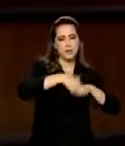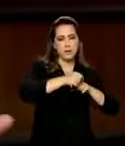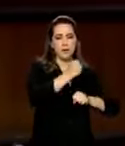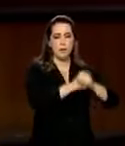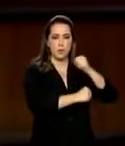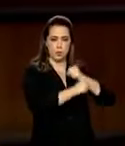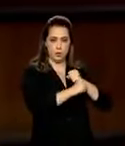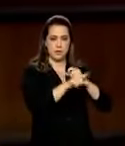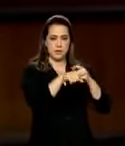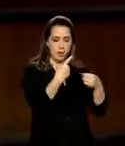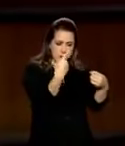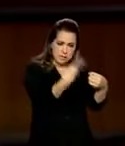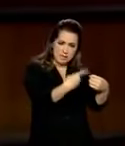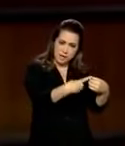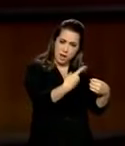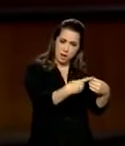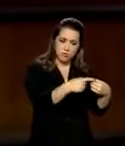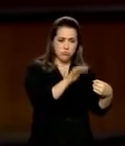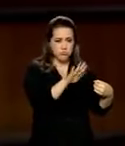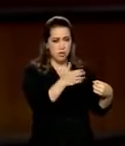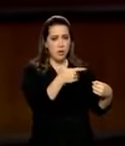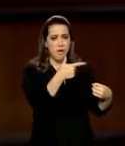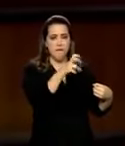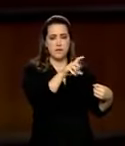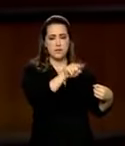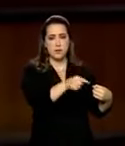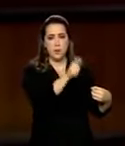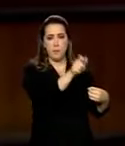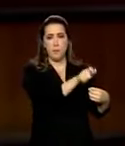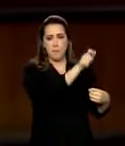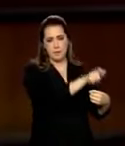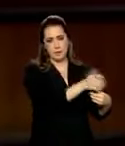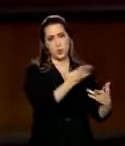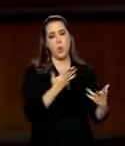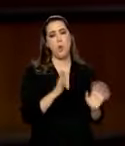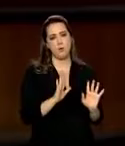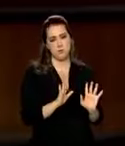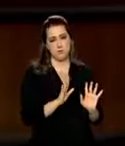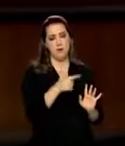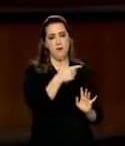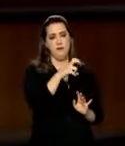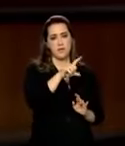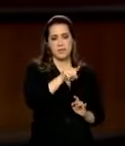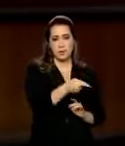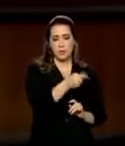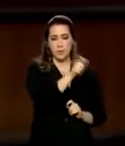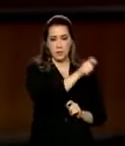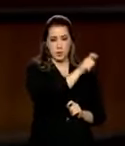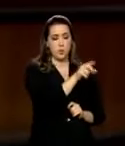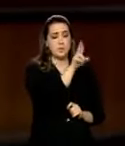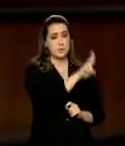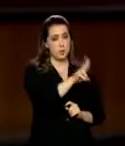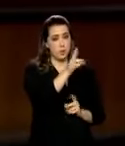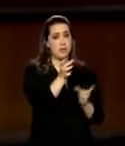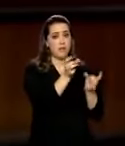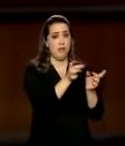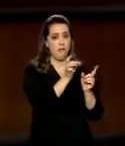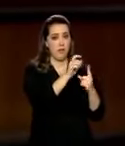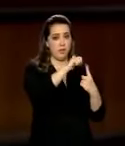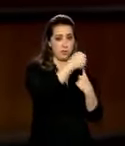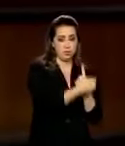é um município com mais ou menos 25 mil habitantes, um município cuja economia local é banana. Então, é um